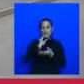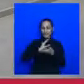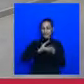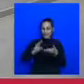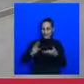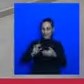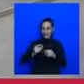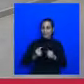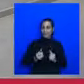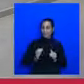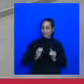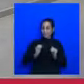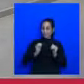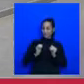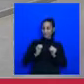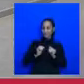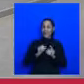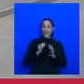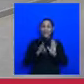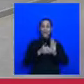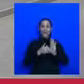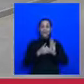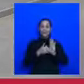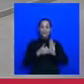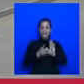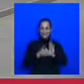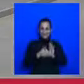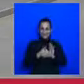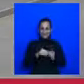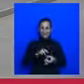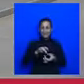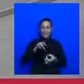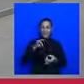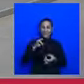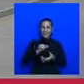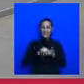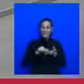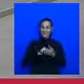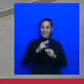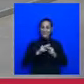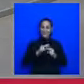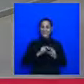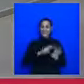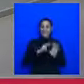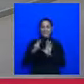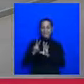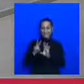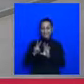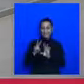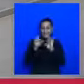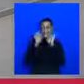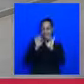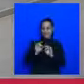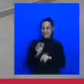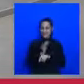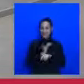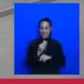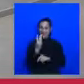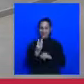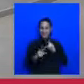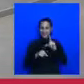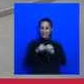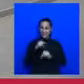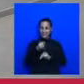na modalidade que é um clássico das loterias Caixa. Mega Sena, na Mega Semana de Férias, 3 sorteios da Mega Sena para